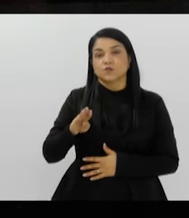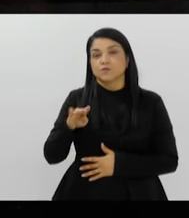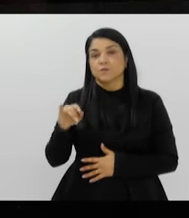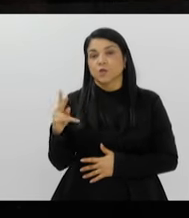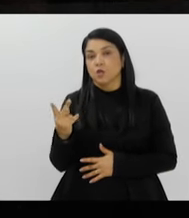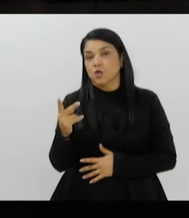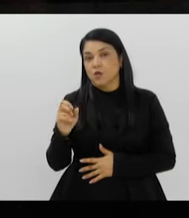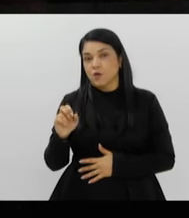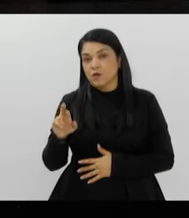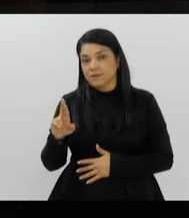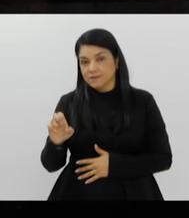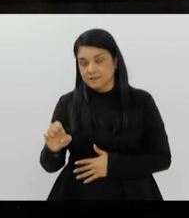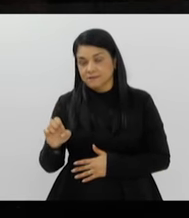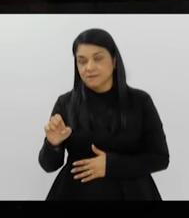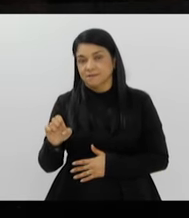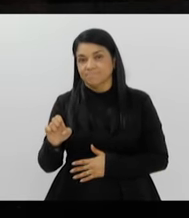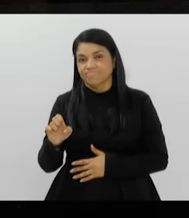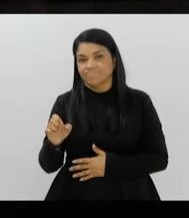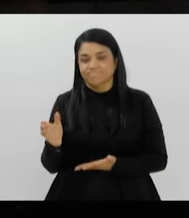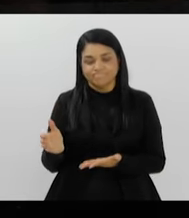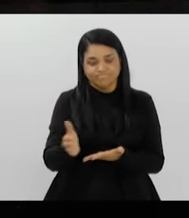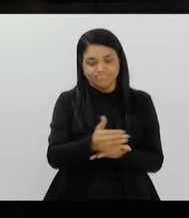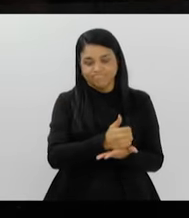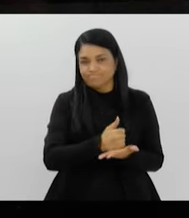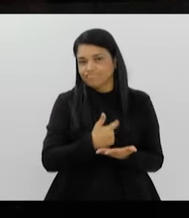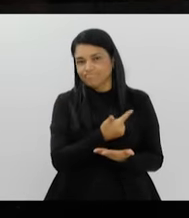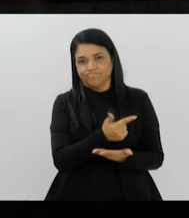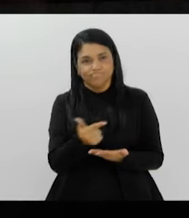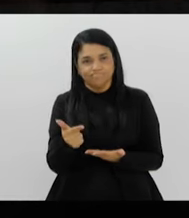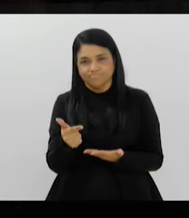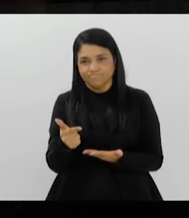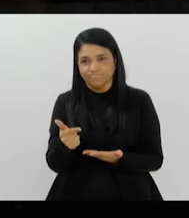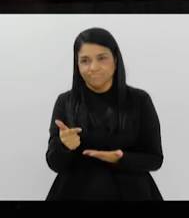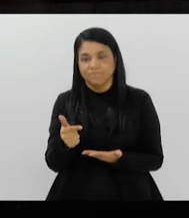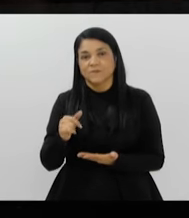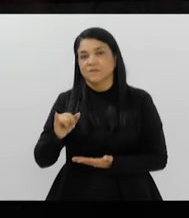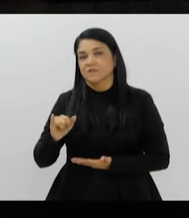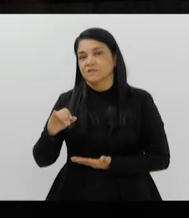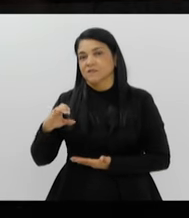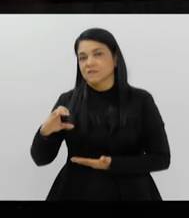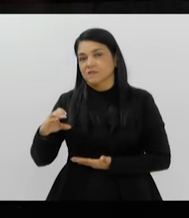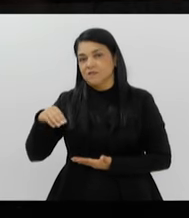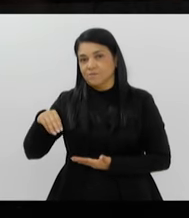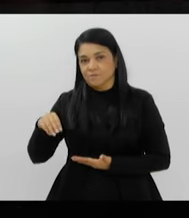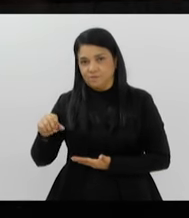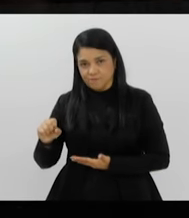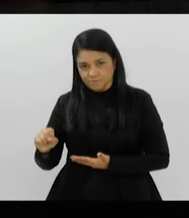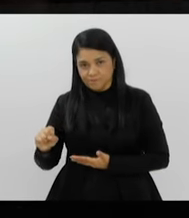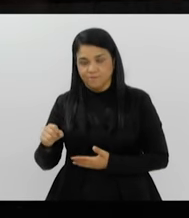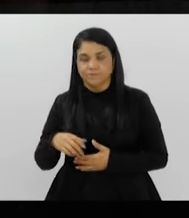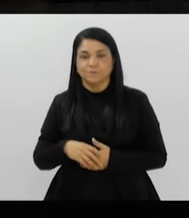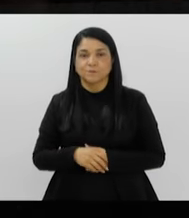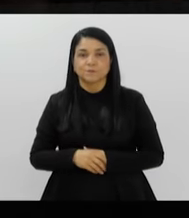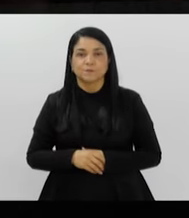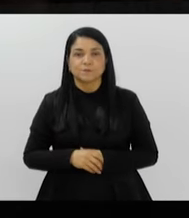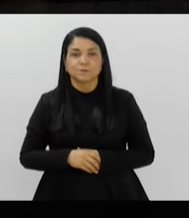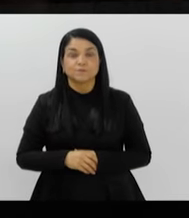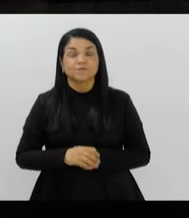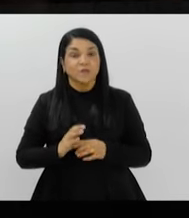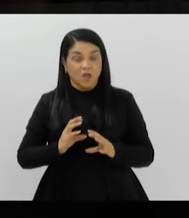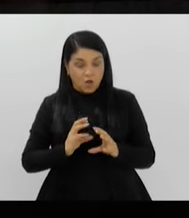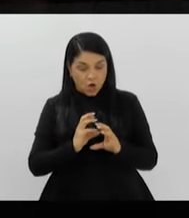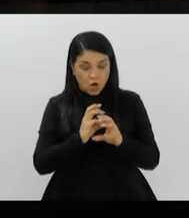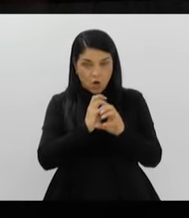reais que a gente deixa de arrecadar de ICMS. E as